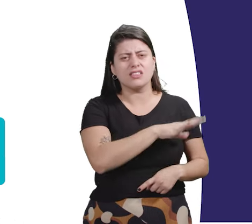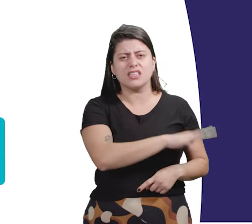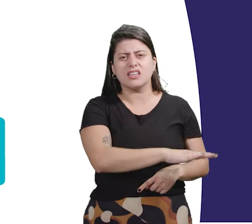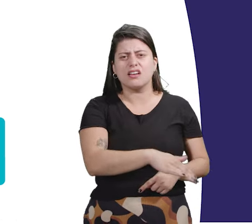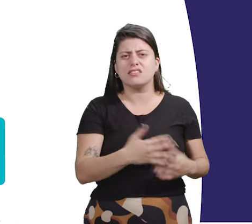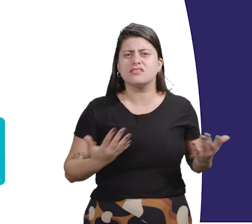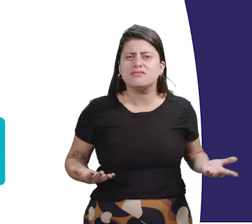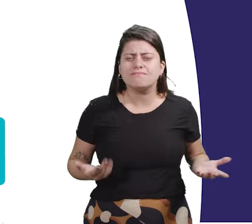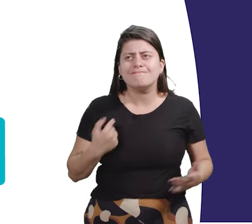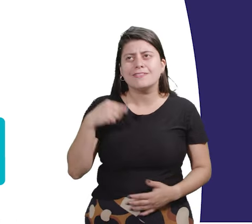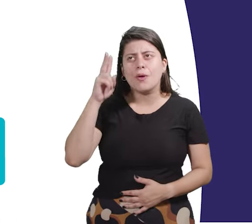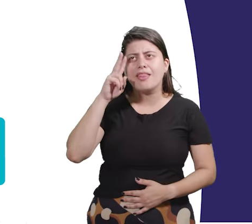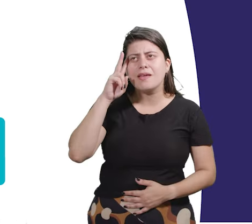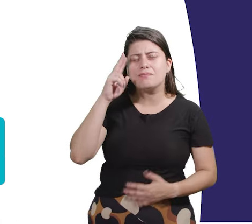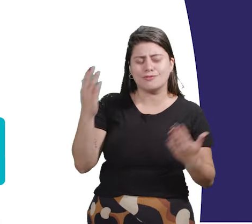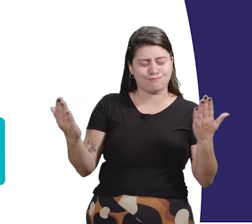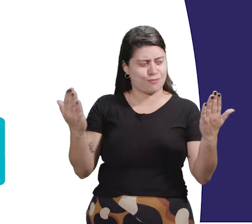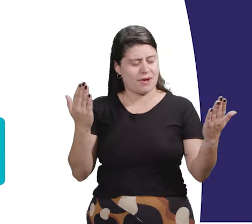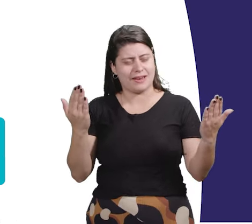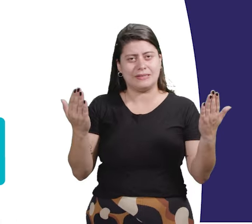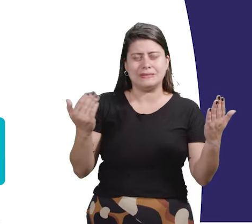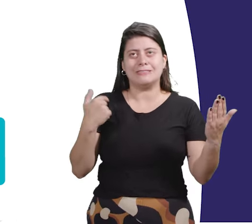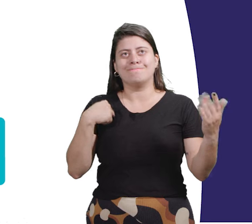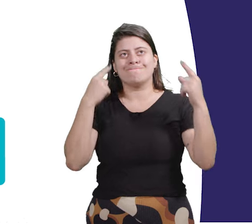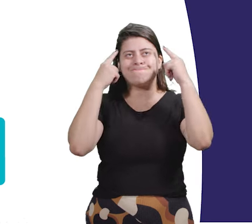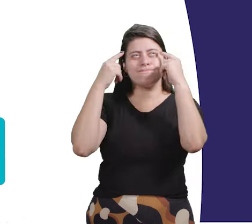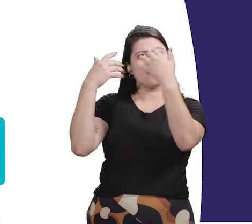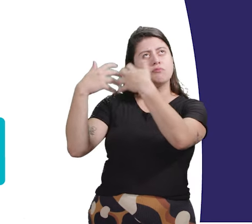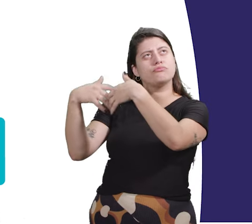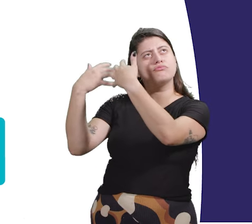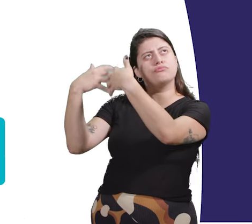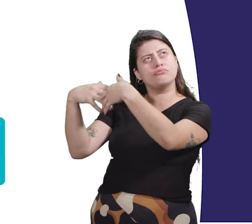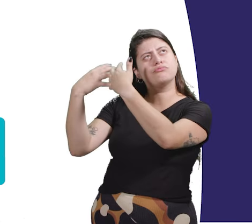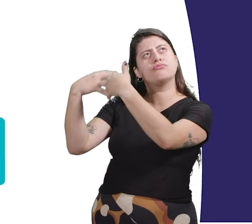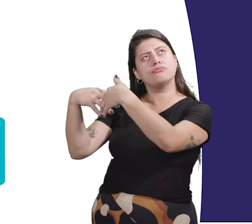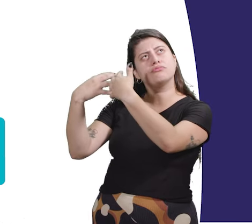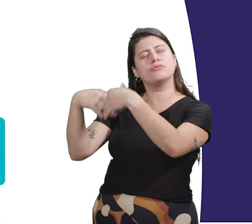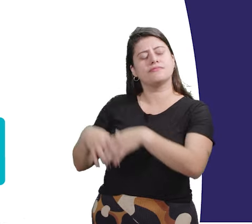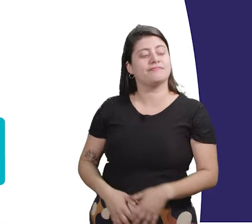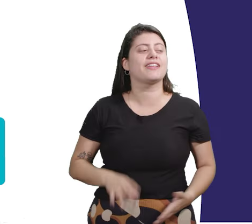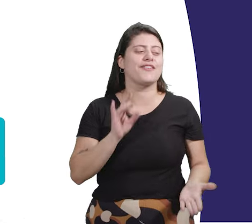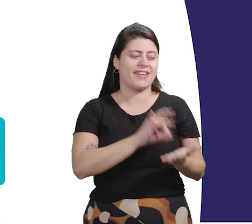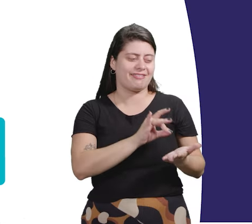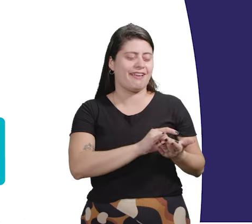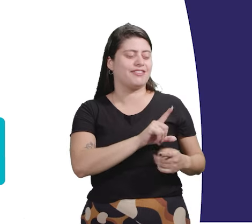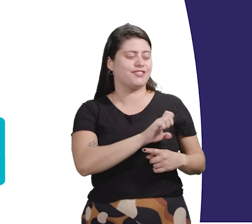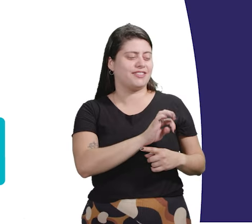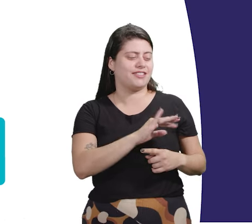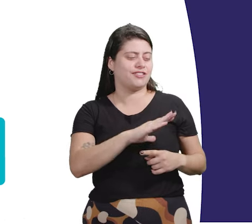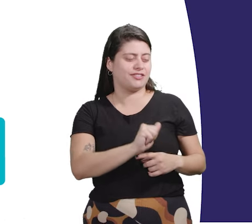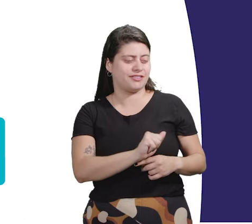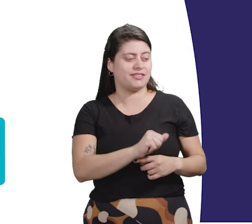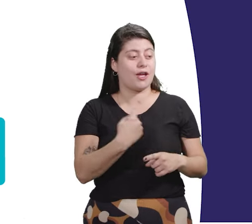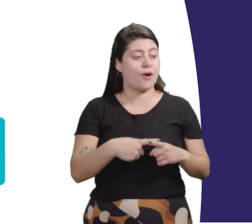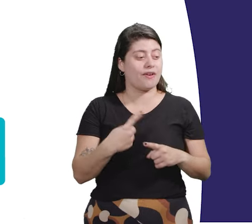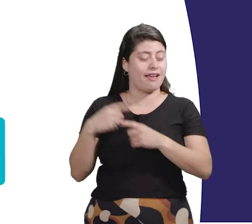esse post me fez essa provocação, né? Isso me fez refletir bastante. É verdade, Letícia. São as